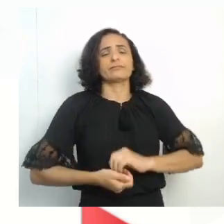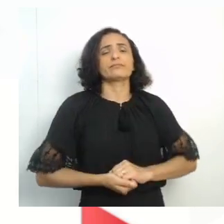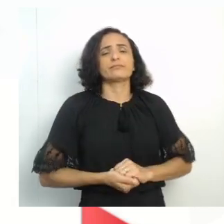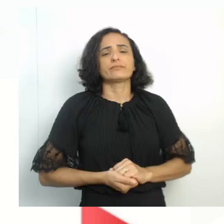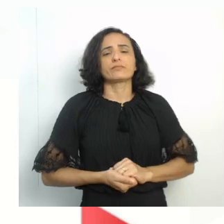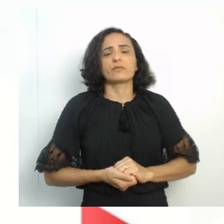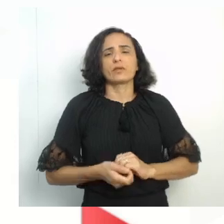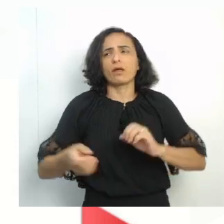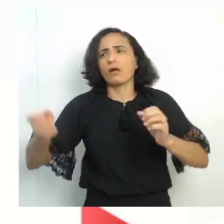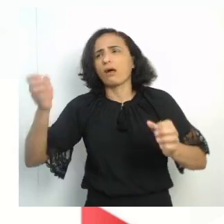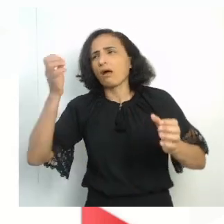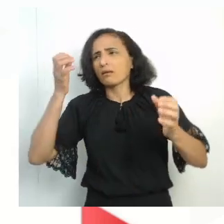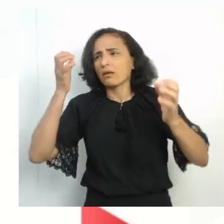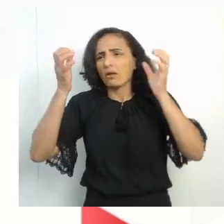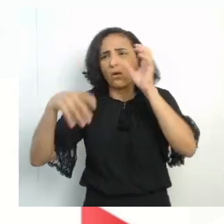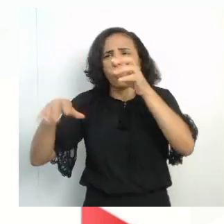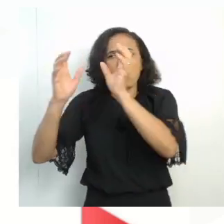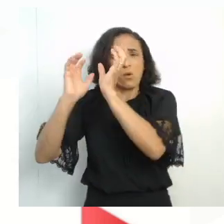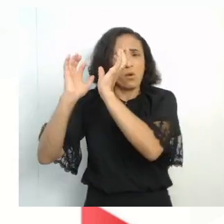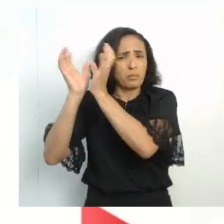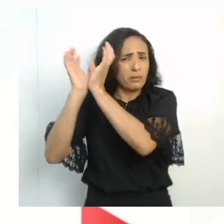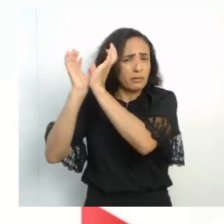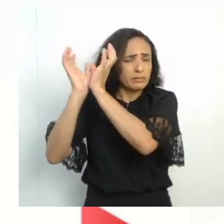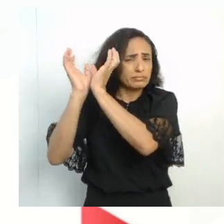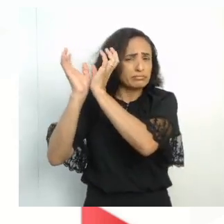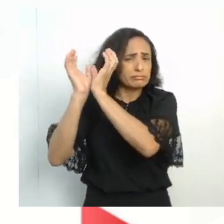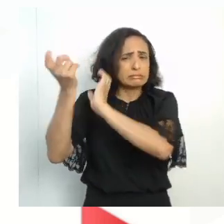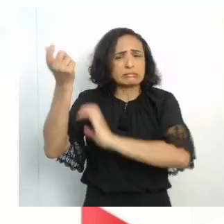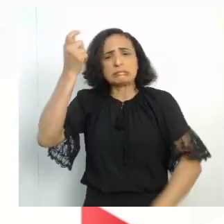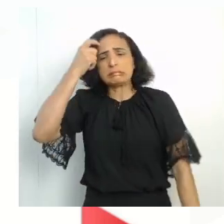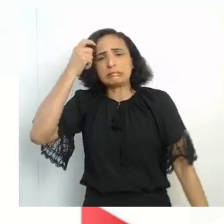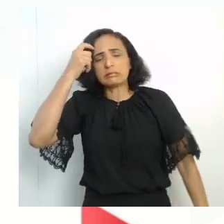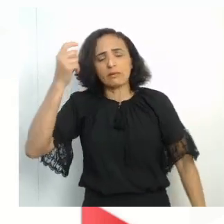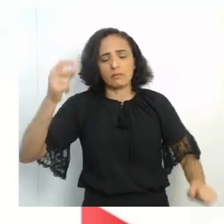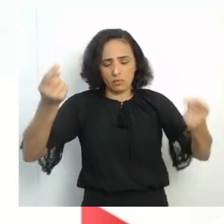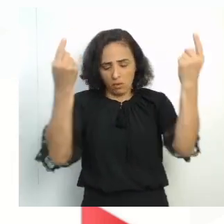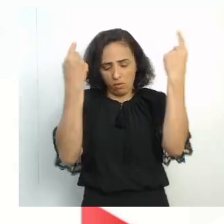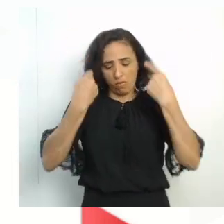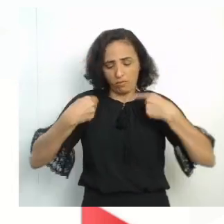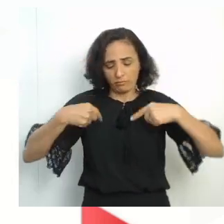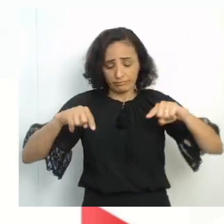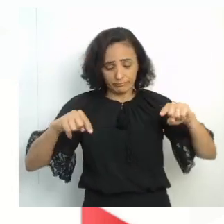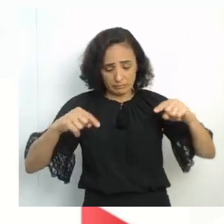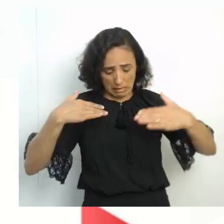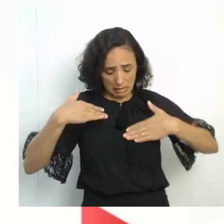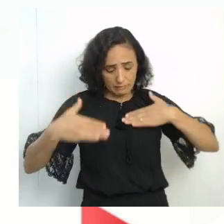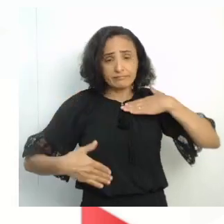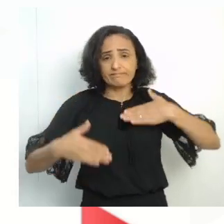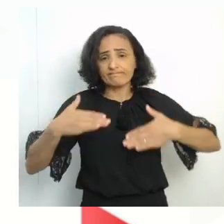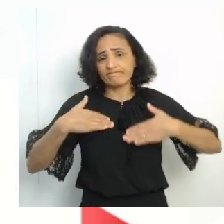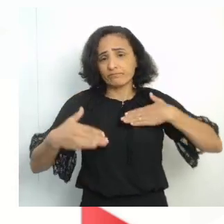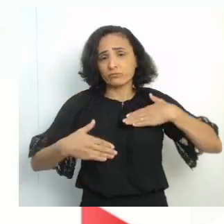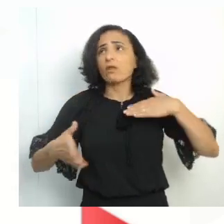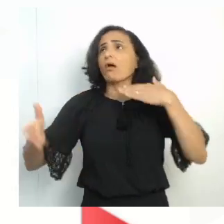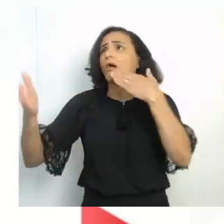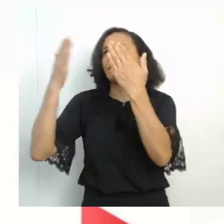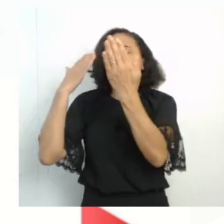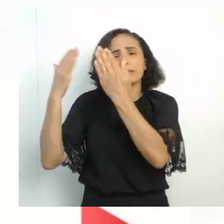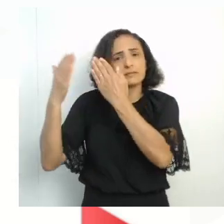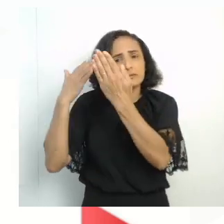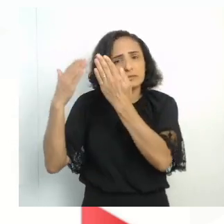psíquica, a física, né, porque é uma questão psicológica, também é uma